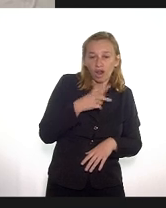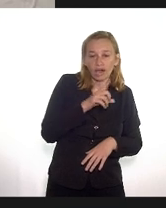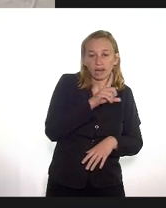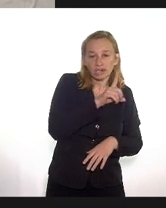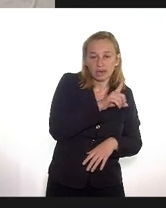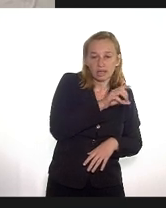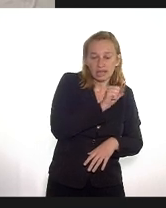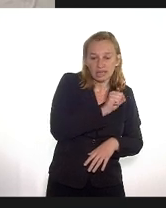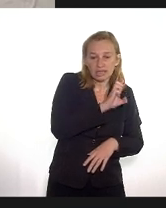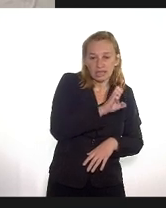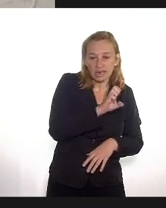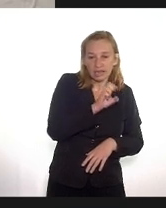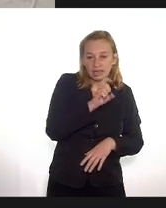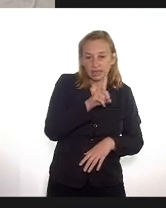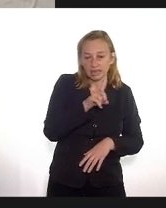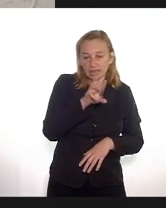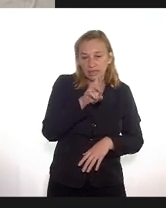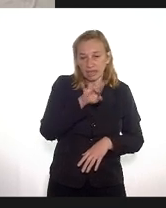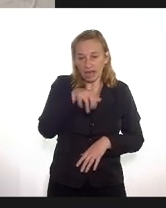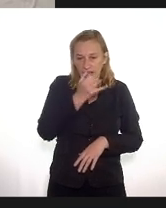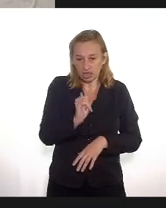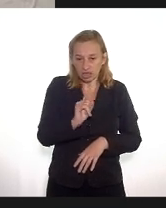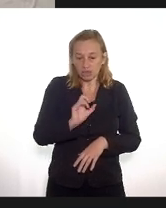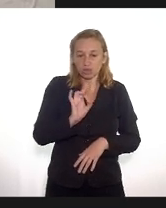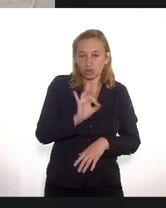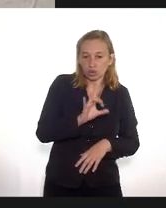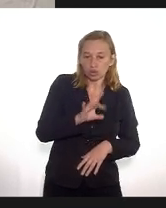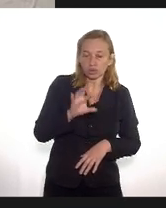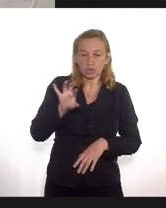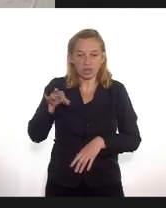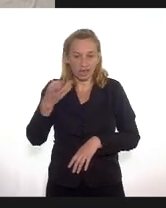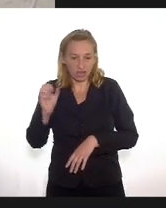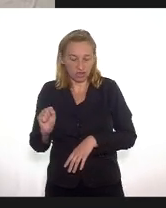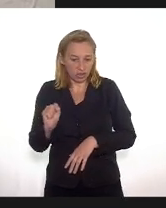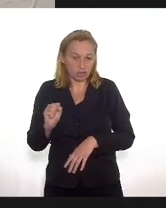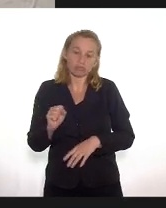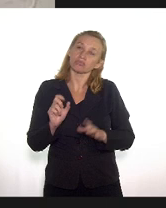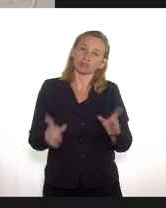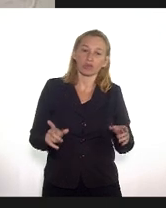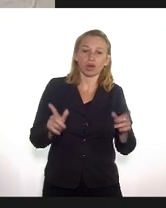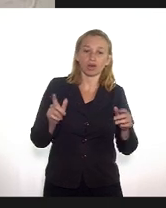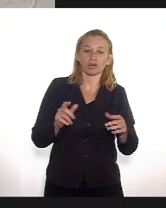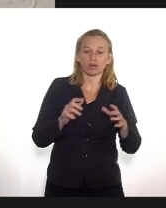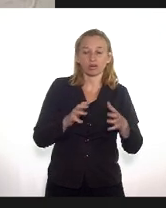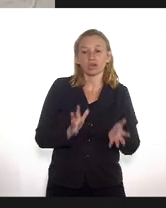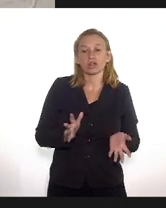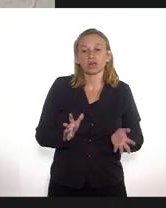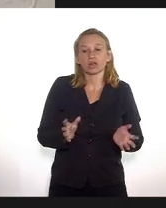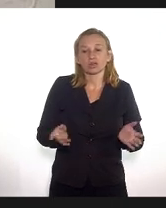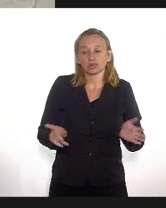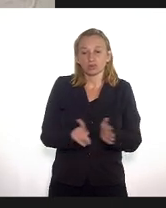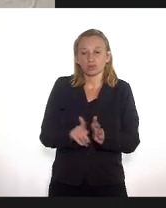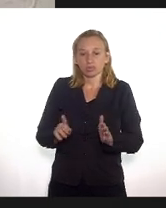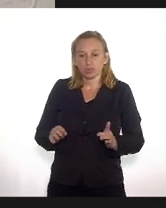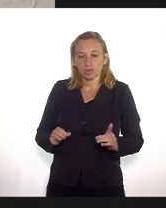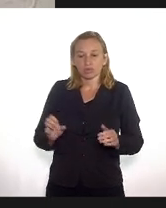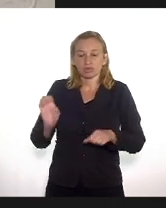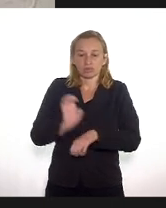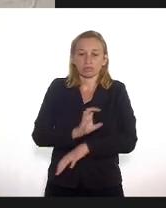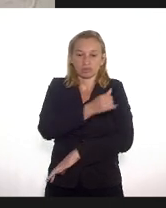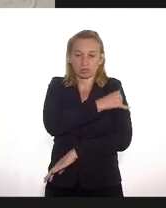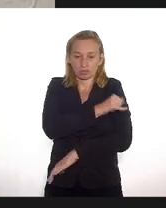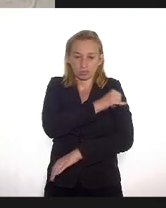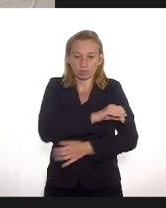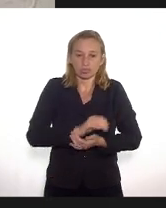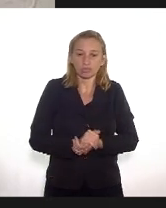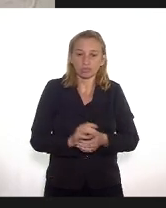PVS, né, só do SEJA, é uma fundação que tem uma importância muito grande para o estado do Rio de Janeiro. E o Concentre, nesse